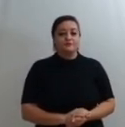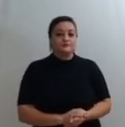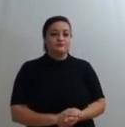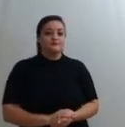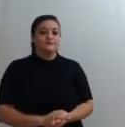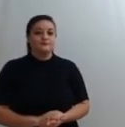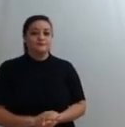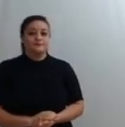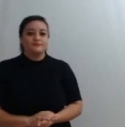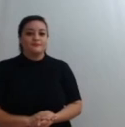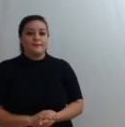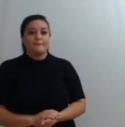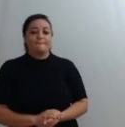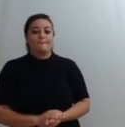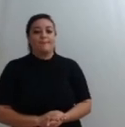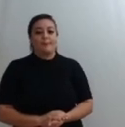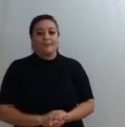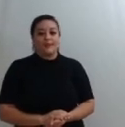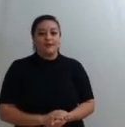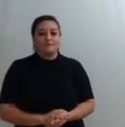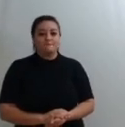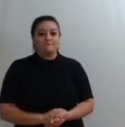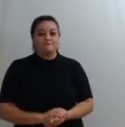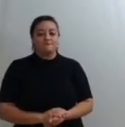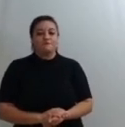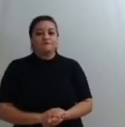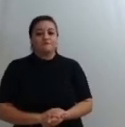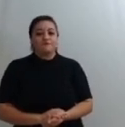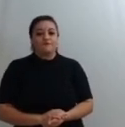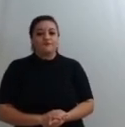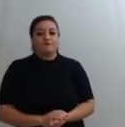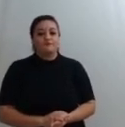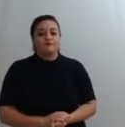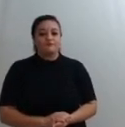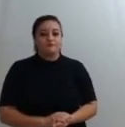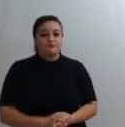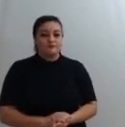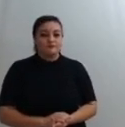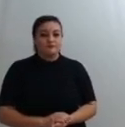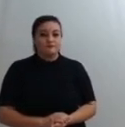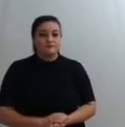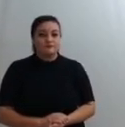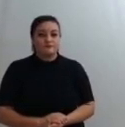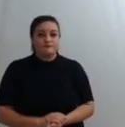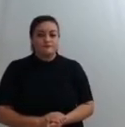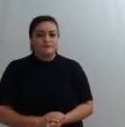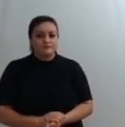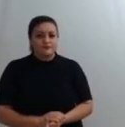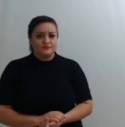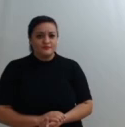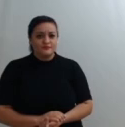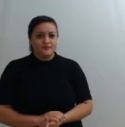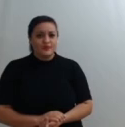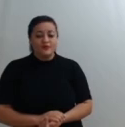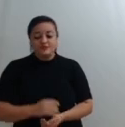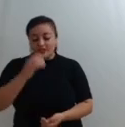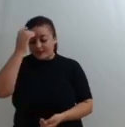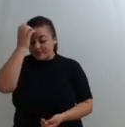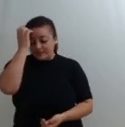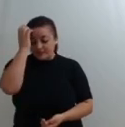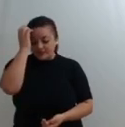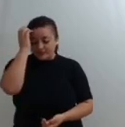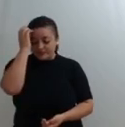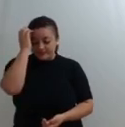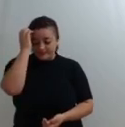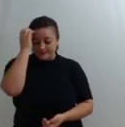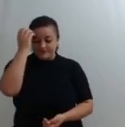o fundamento terminou agora, com a concessão passada